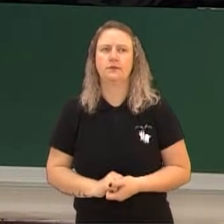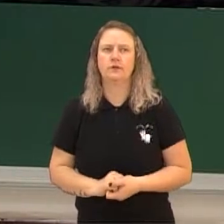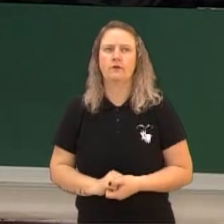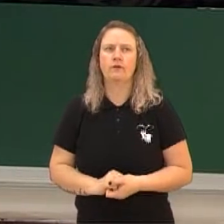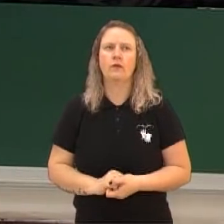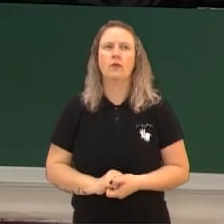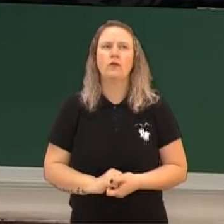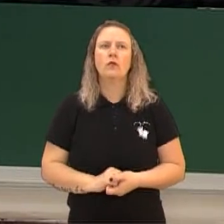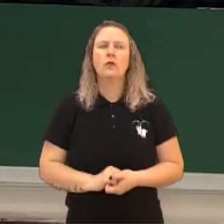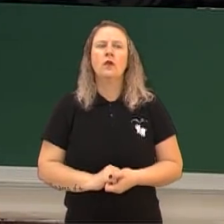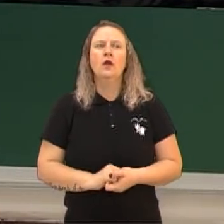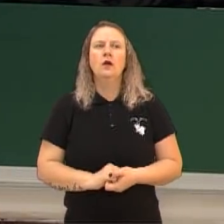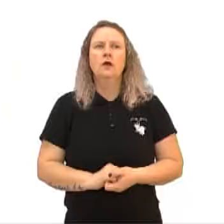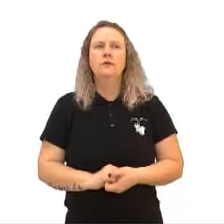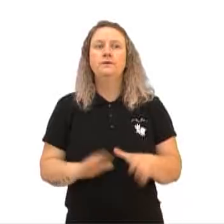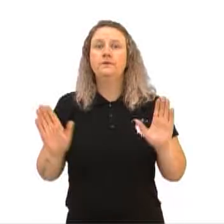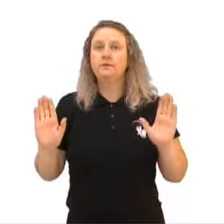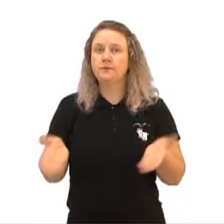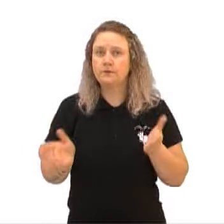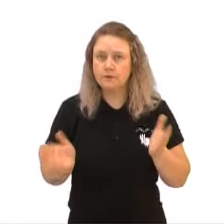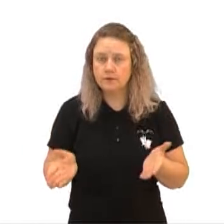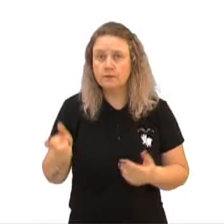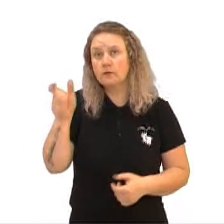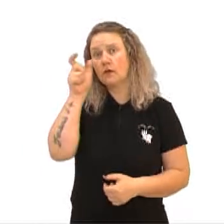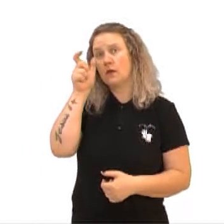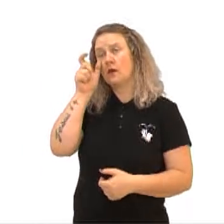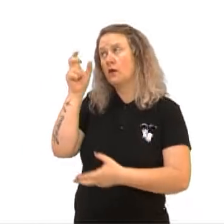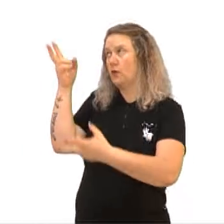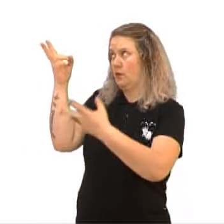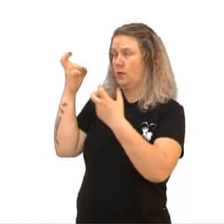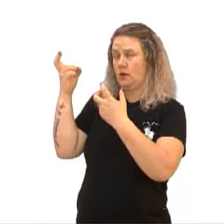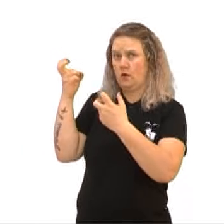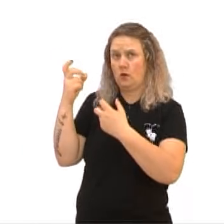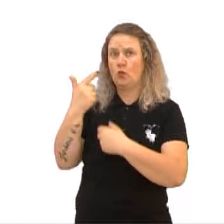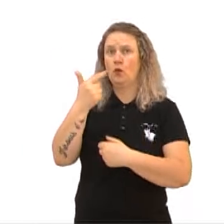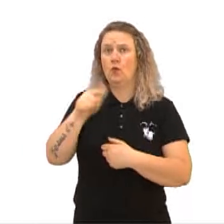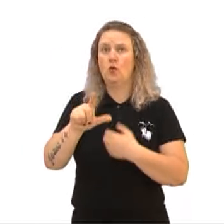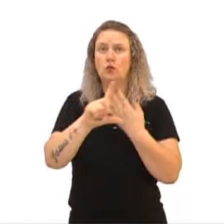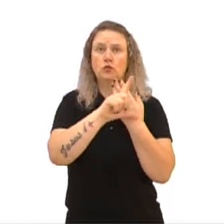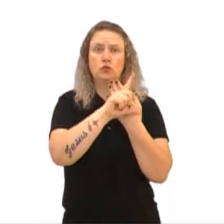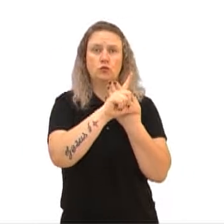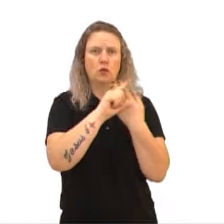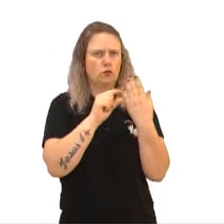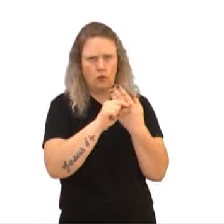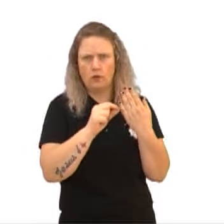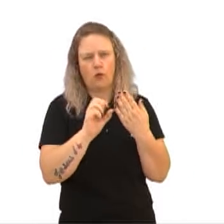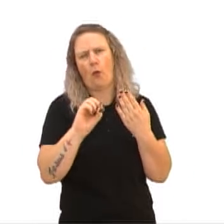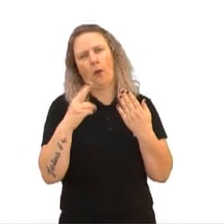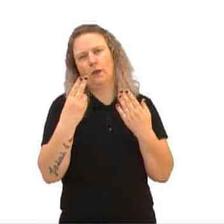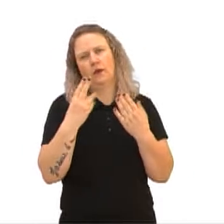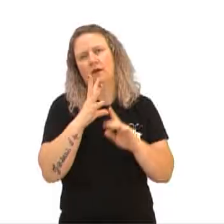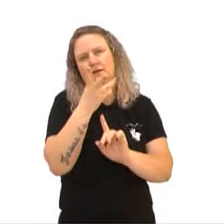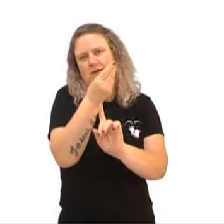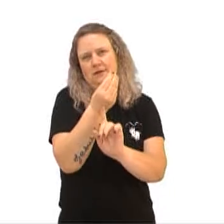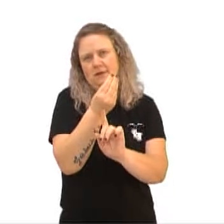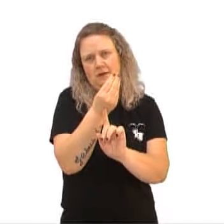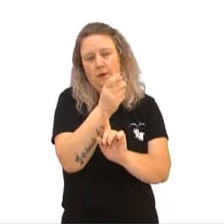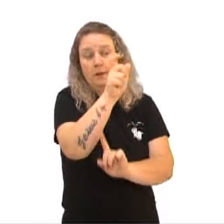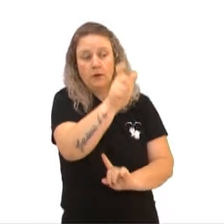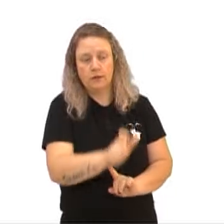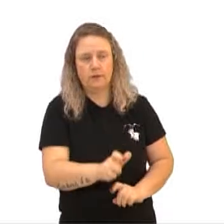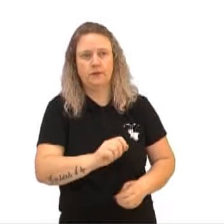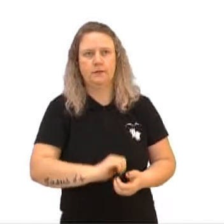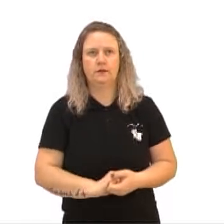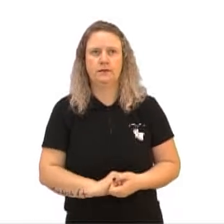várias áreas, né? Então agora nós vamos ver aqui sobre um outro artista de arte armorial, que